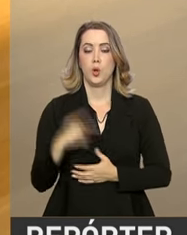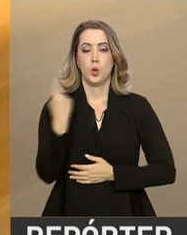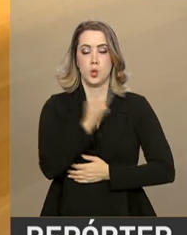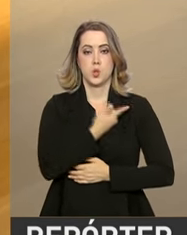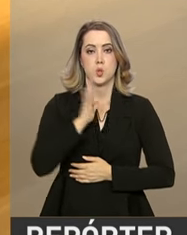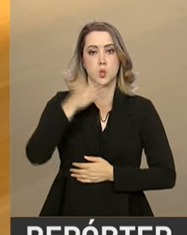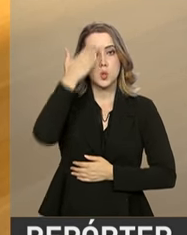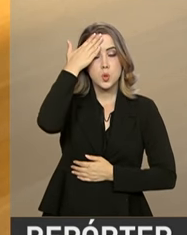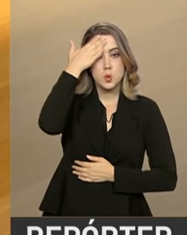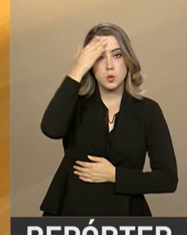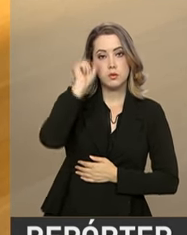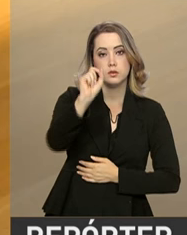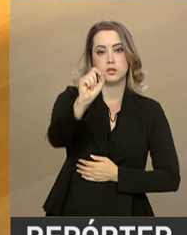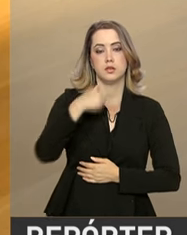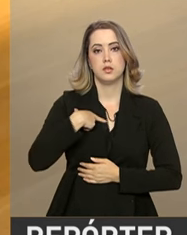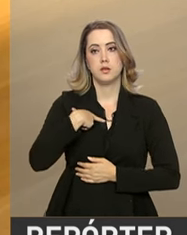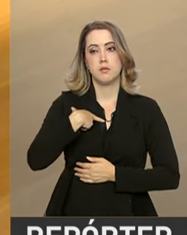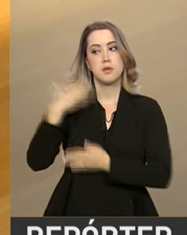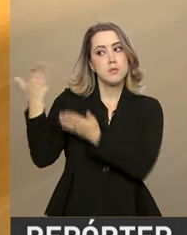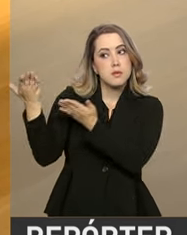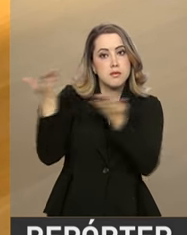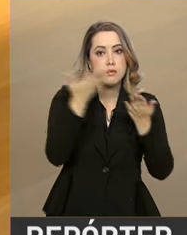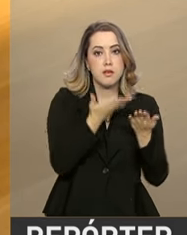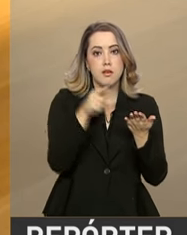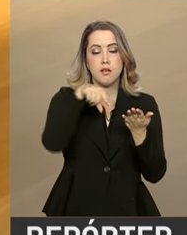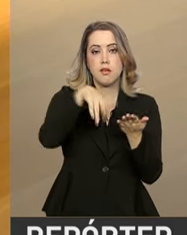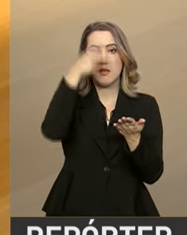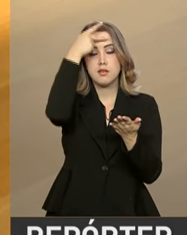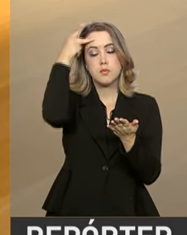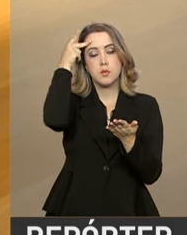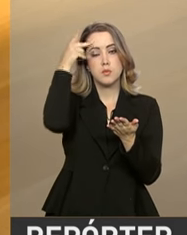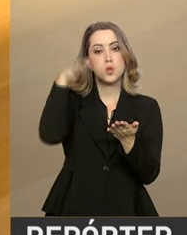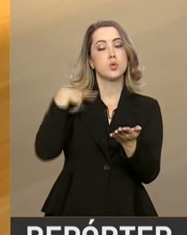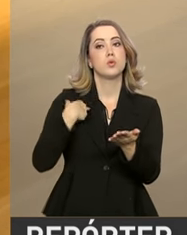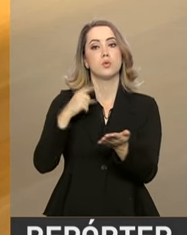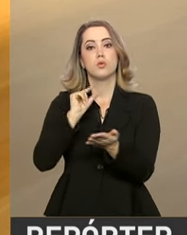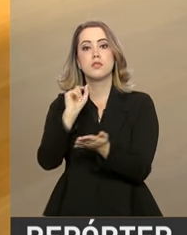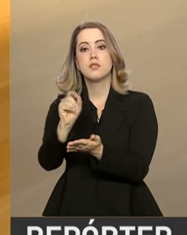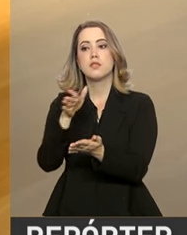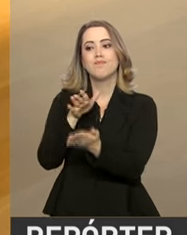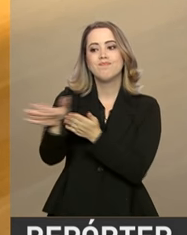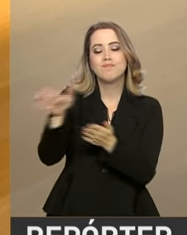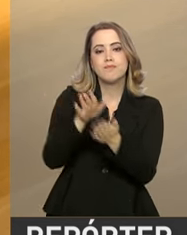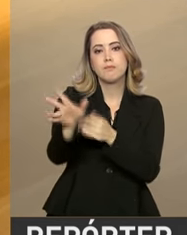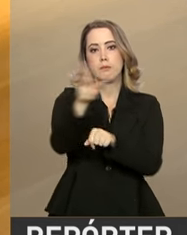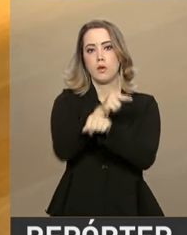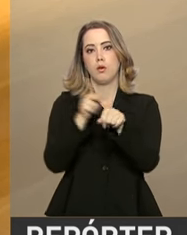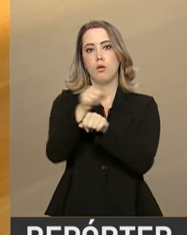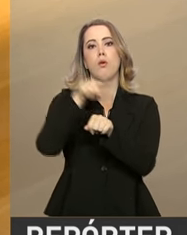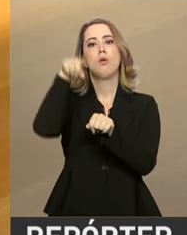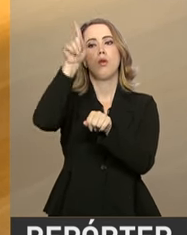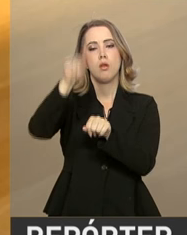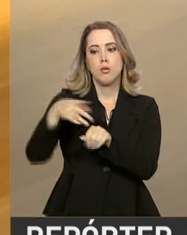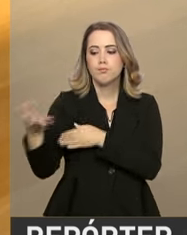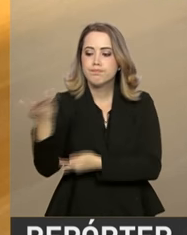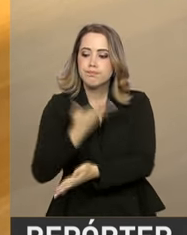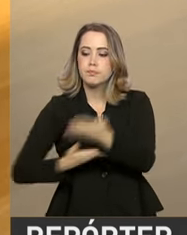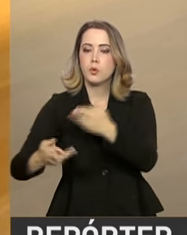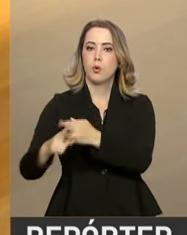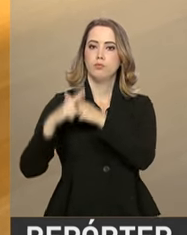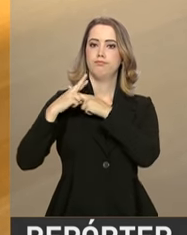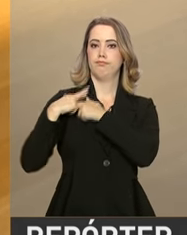o acolhimento de refugiados é uma responsabilidade compartilhada estamos engajados em